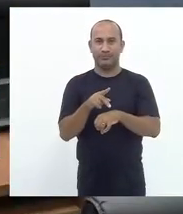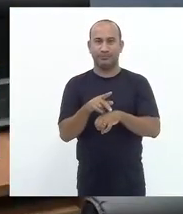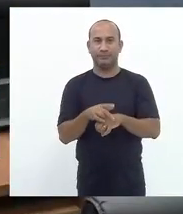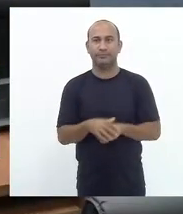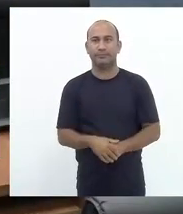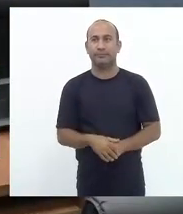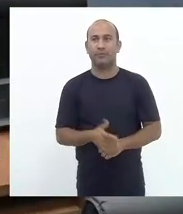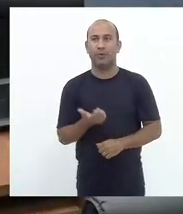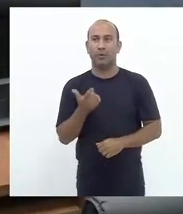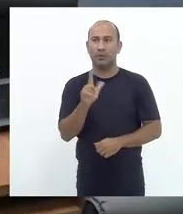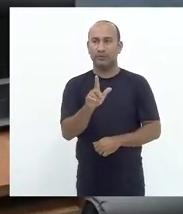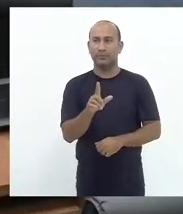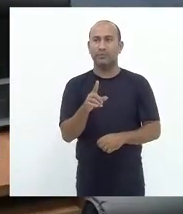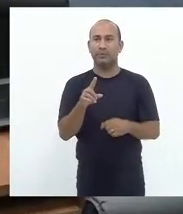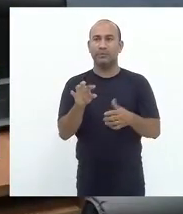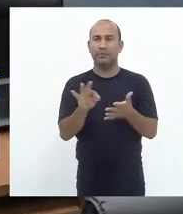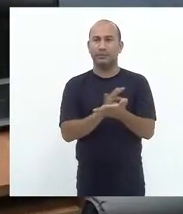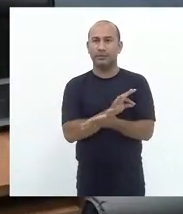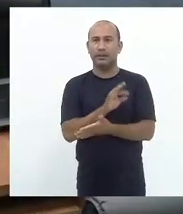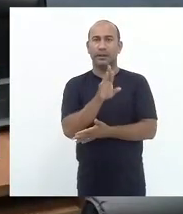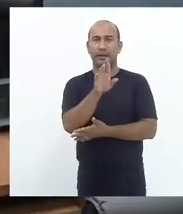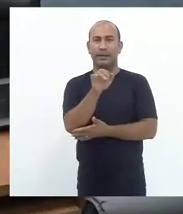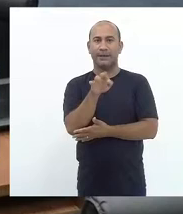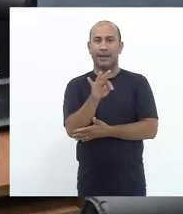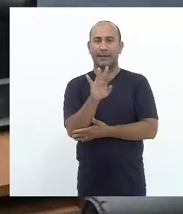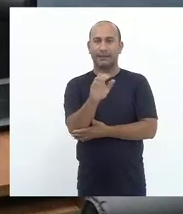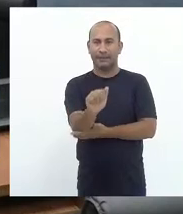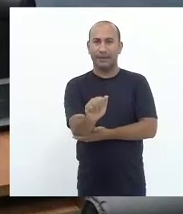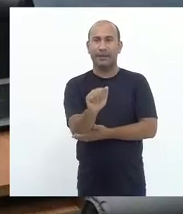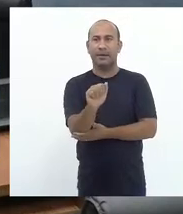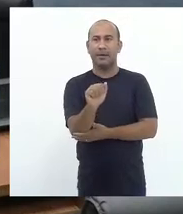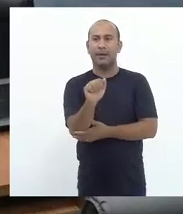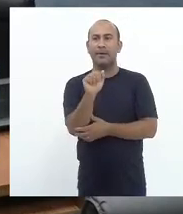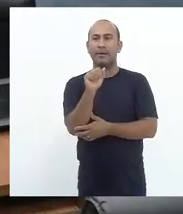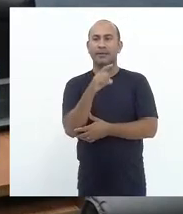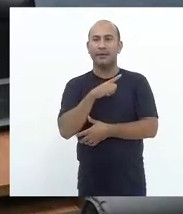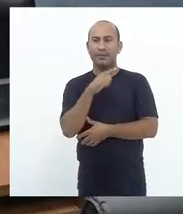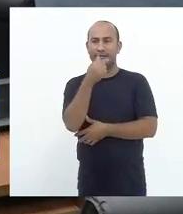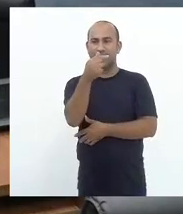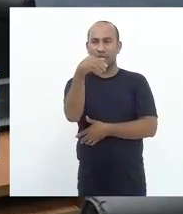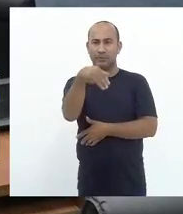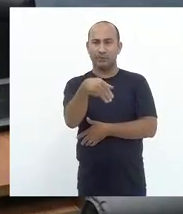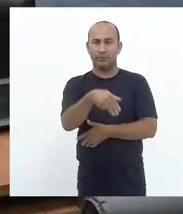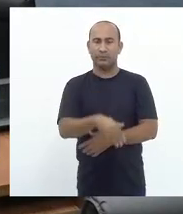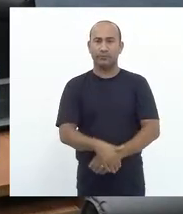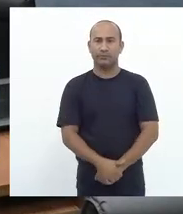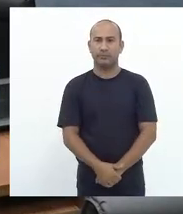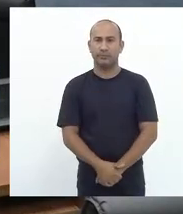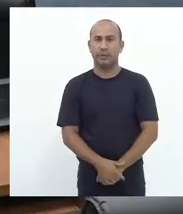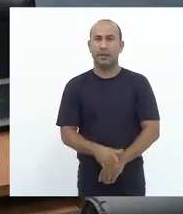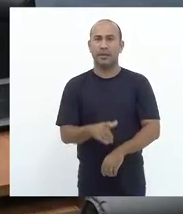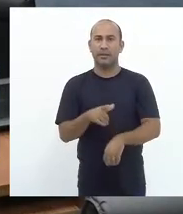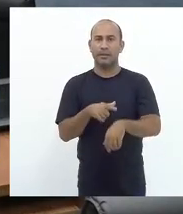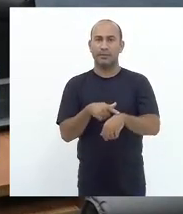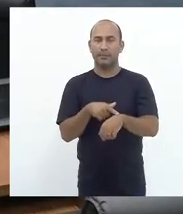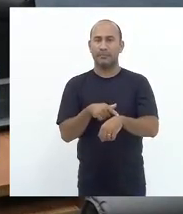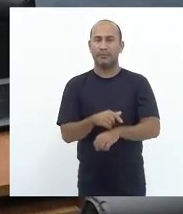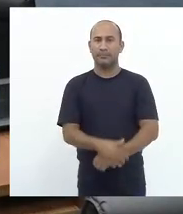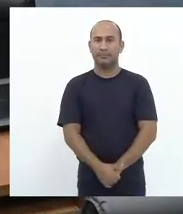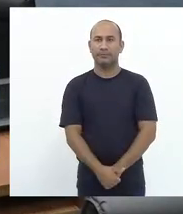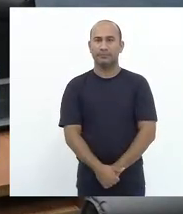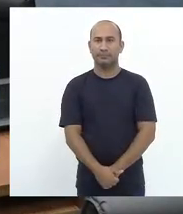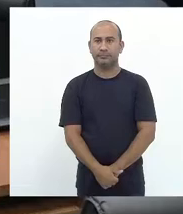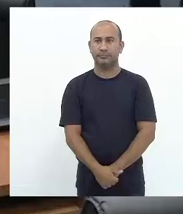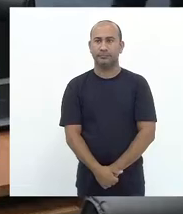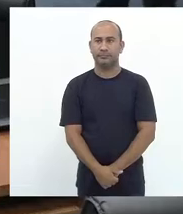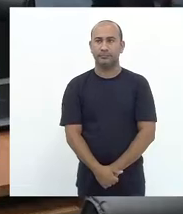Próximo inscrito é a deputada Renata Souza. Vossa Excelência dispõe de 7 minutos do tempo regimental.